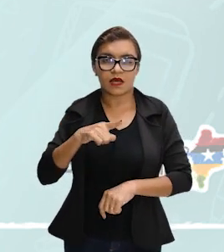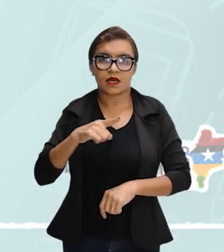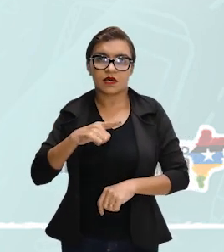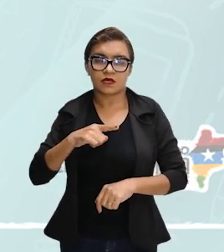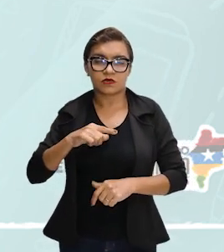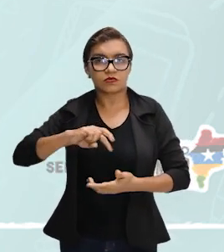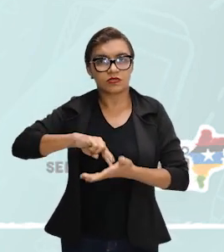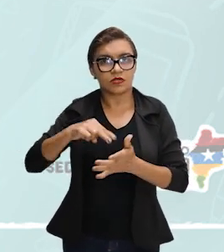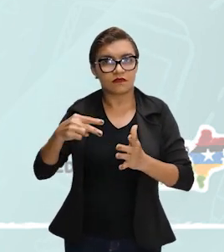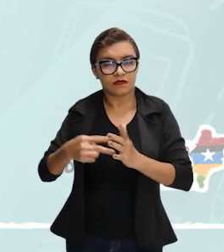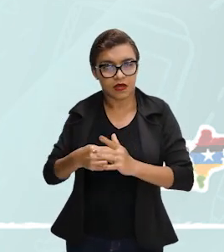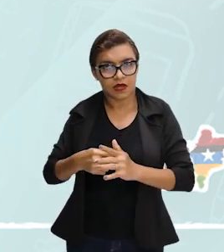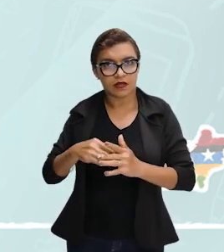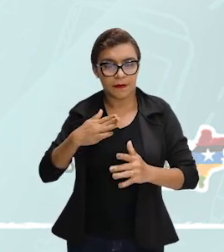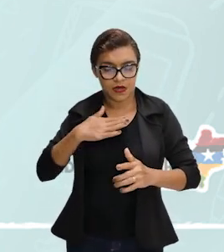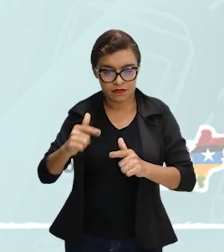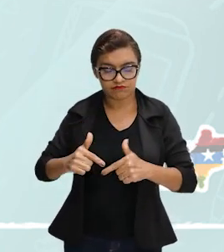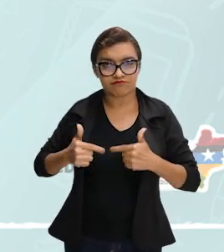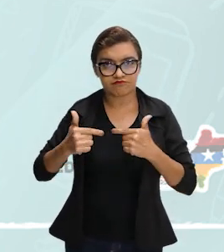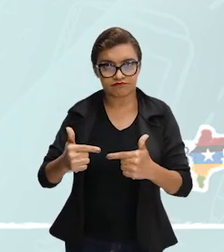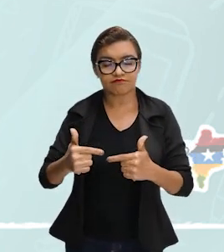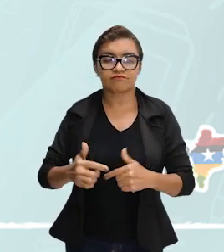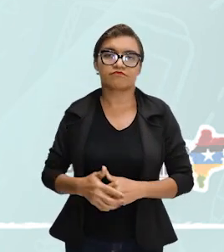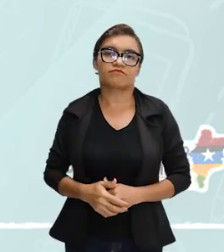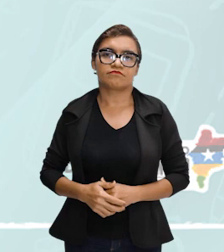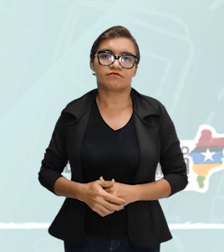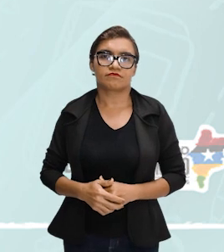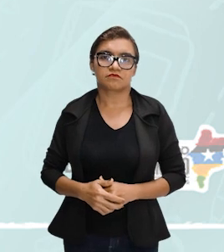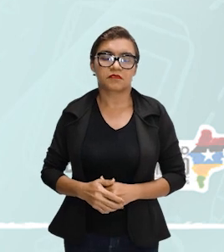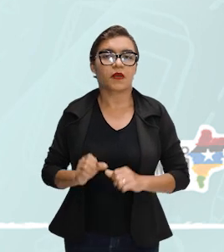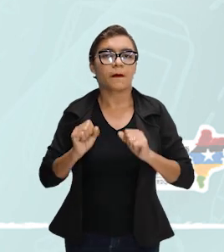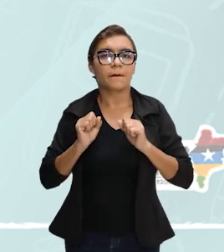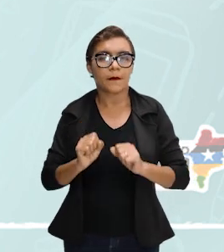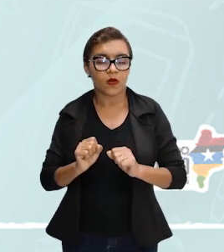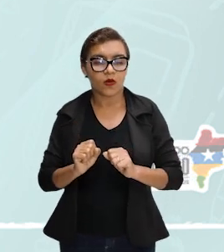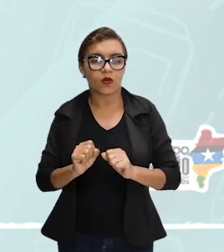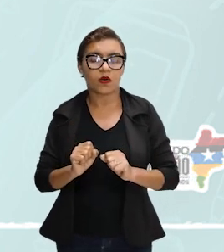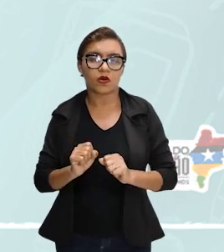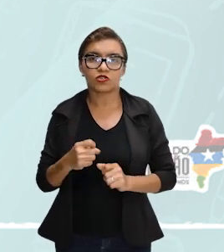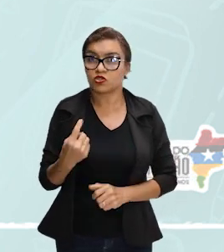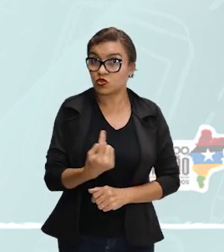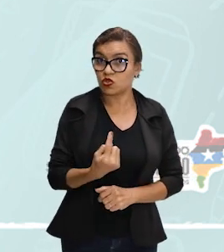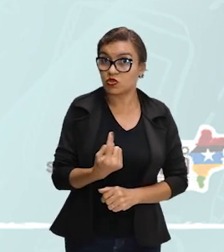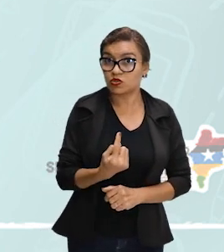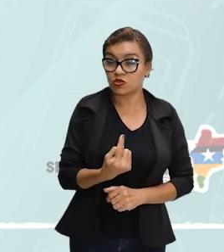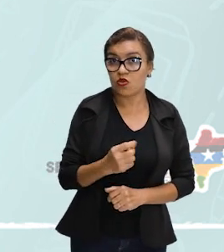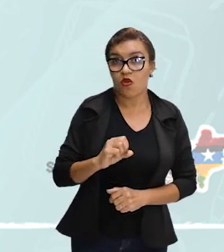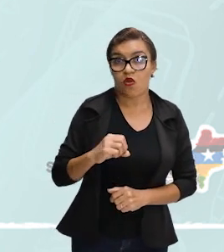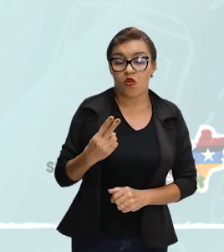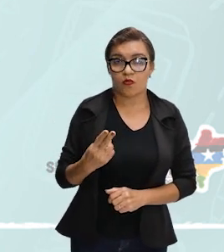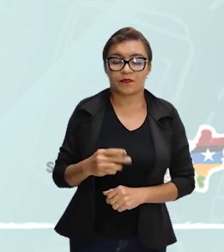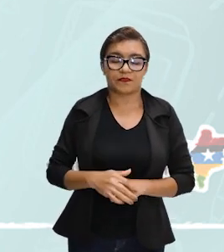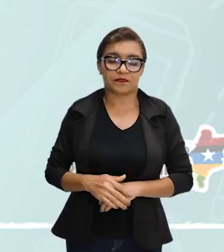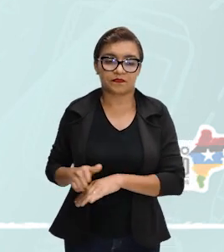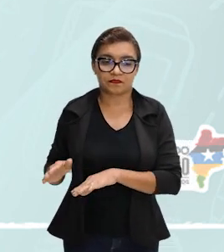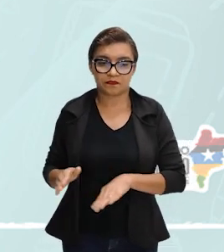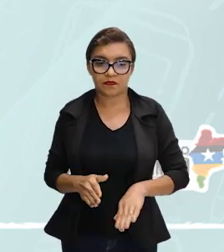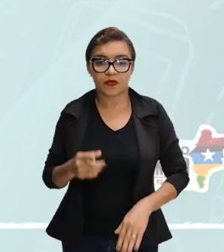estou praticando. Pode aparecer solo, ele pode aparecer sozinho. Se o tempo verbal